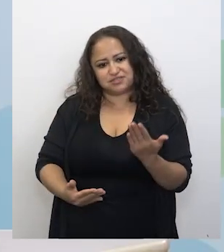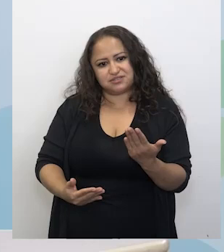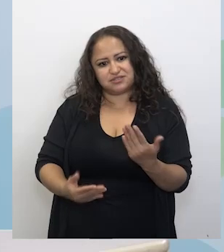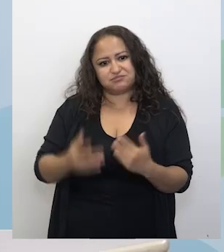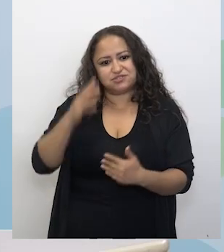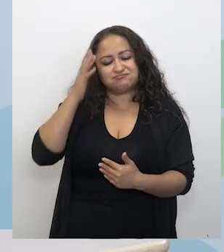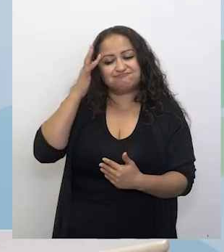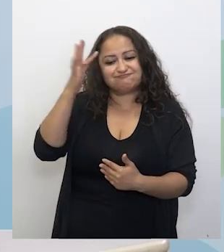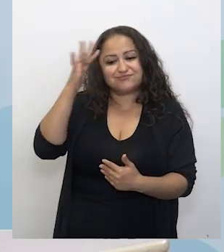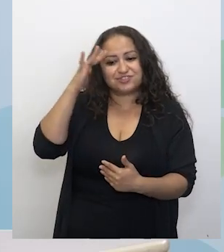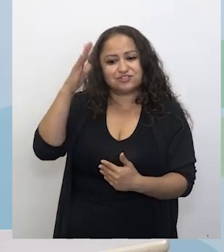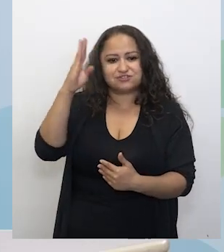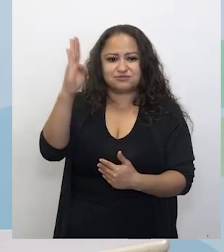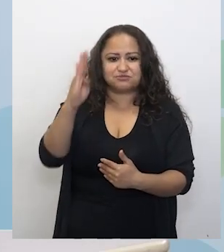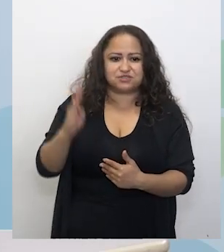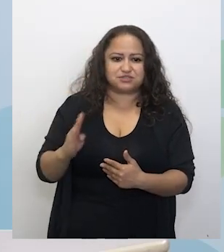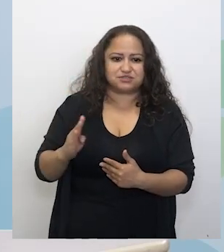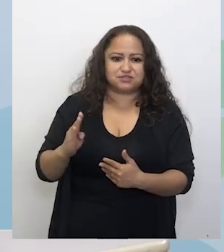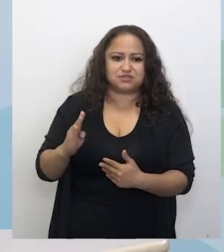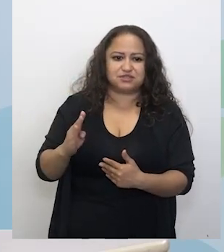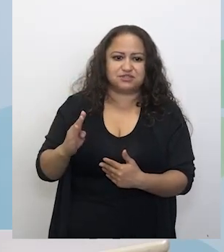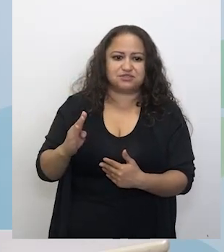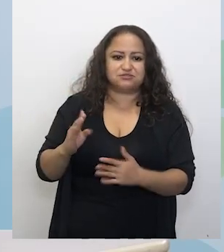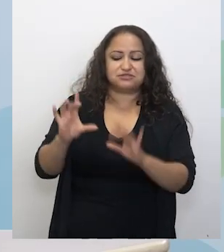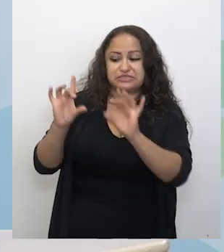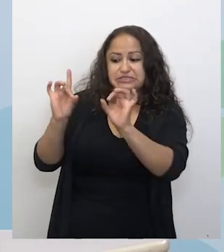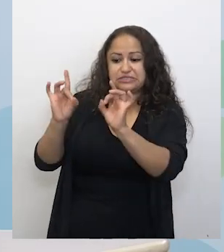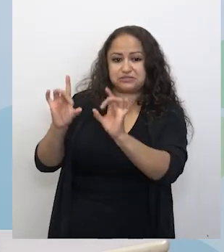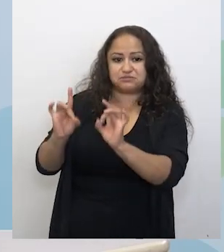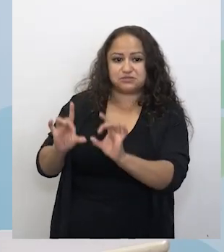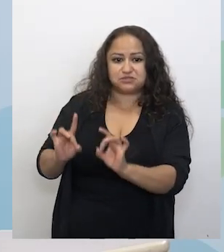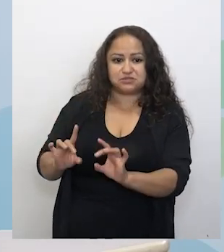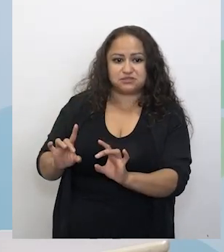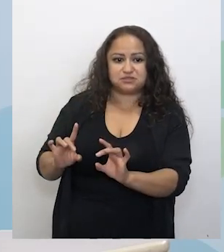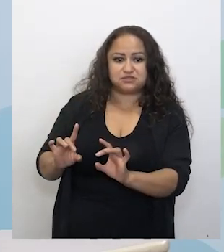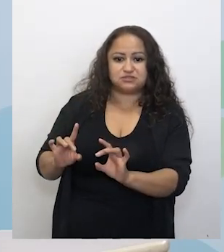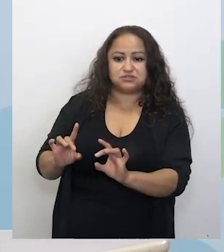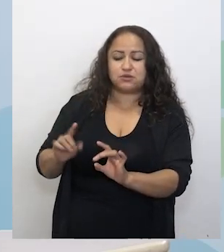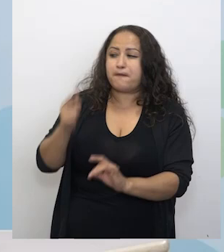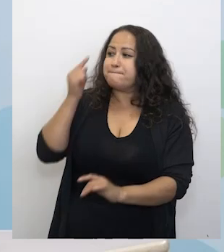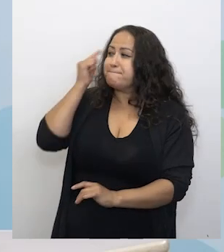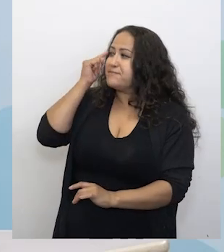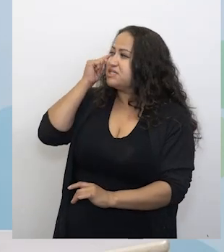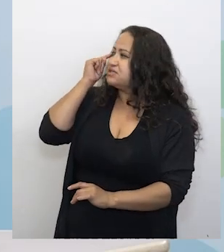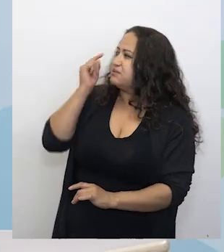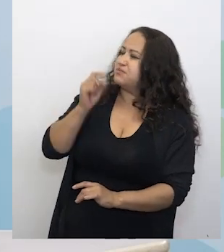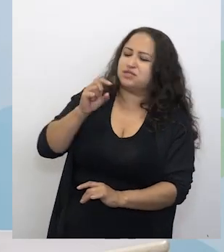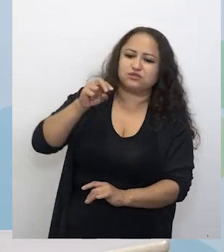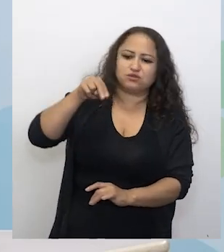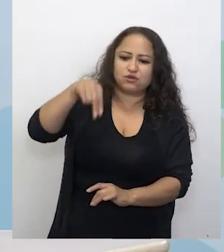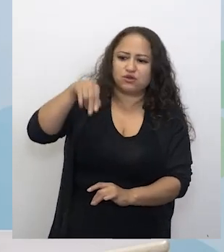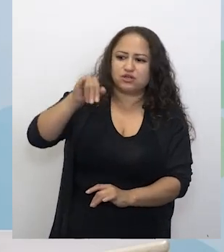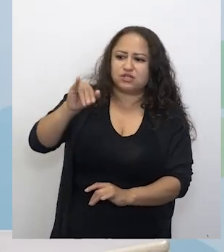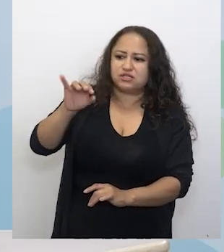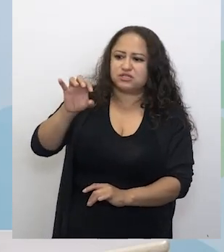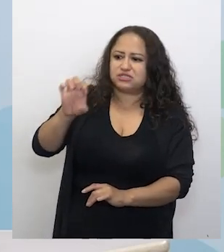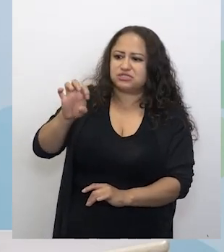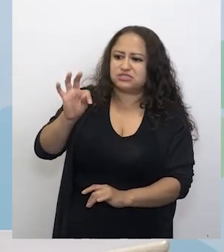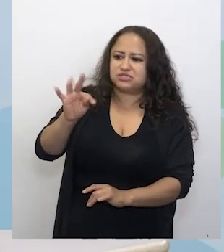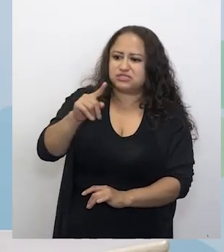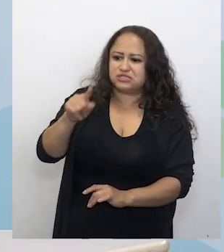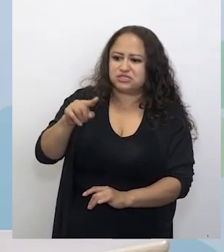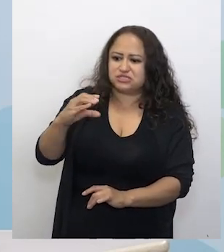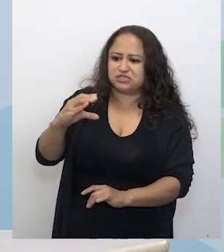filósofo brasileiro, professor de filosofia, especialista no pensamento de Nietzsche, de Foucault.